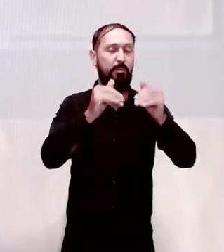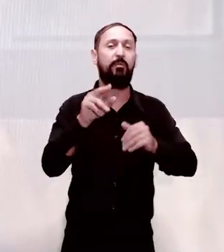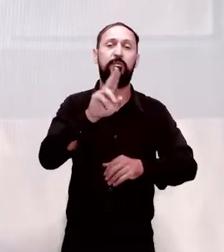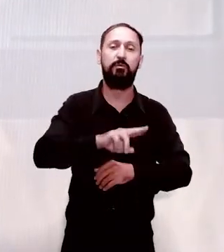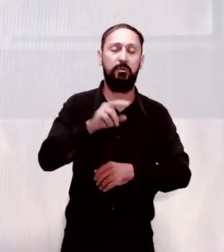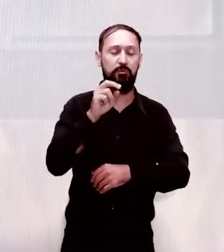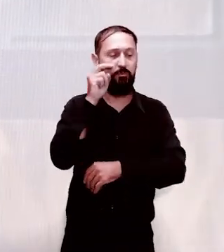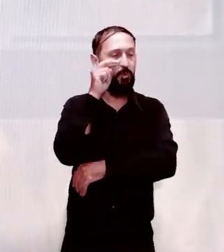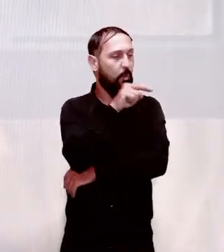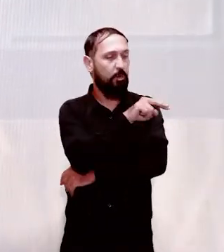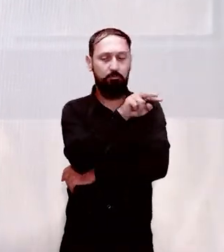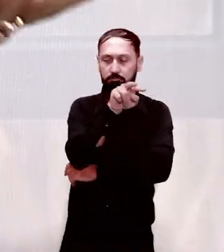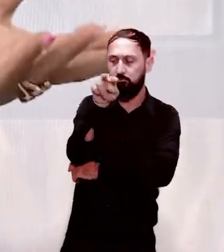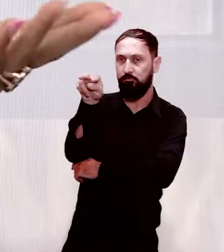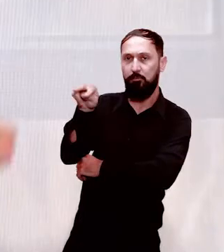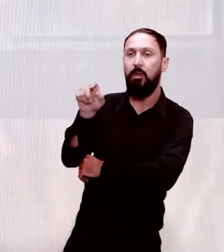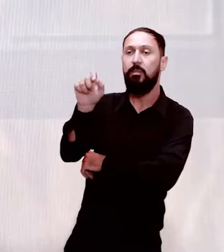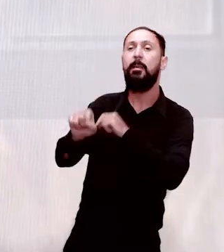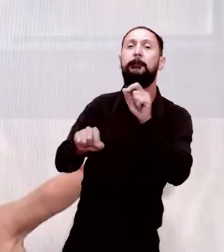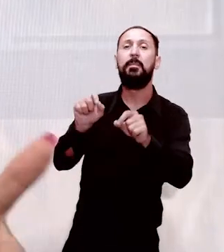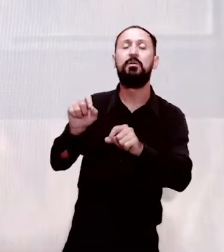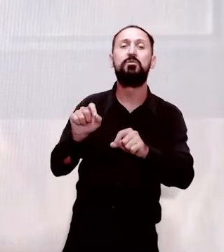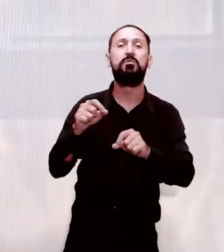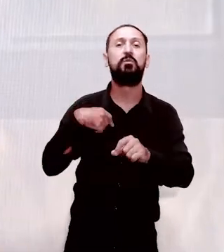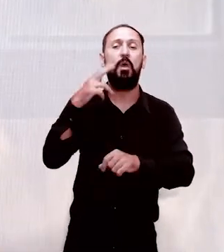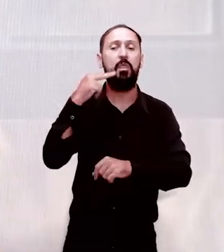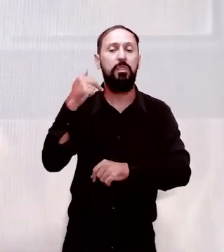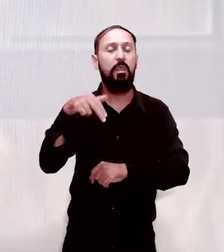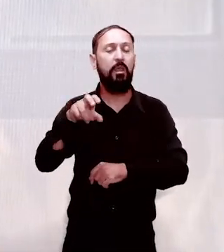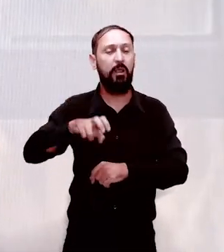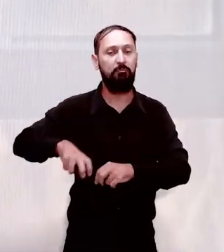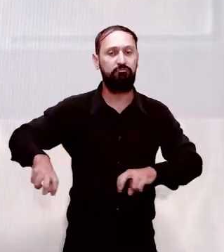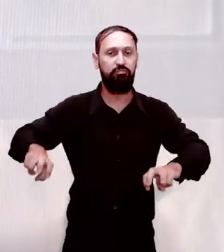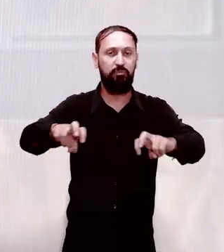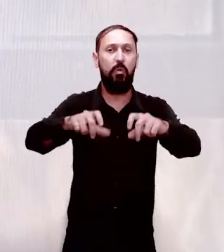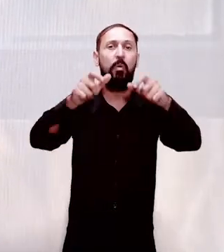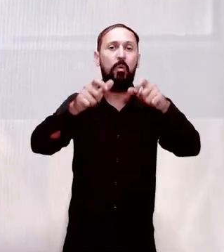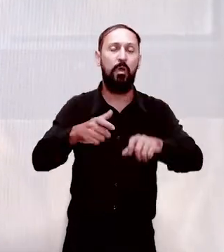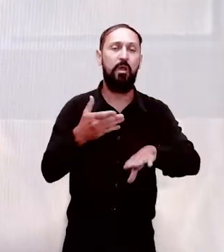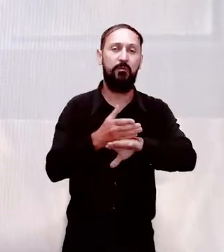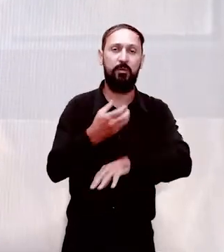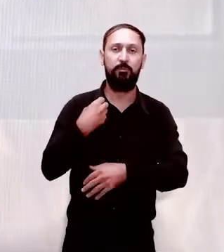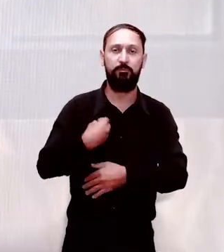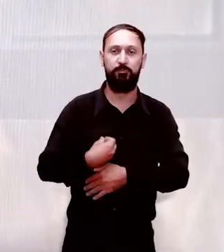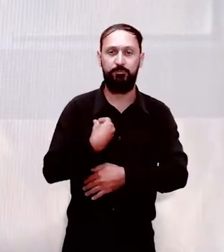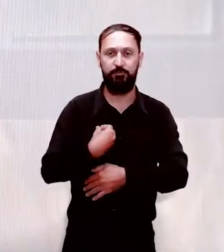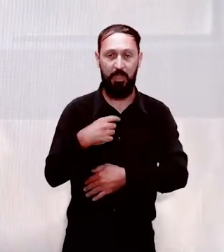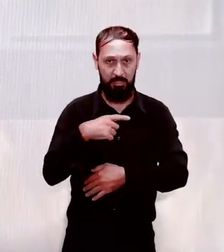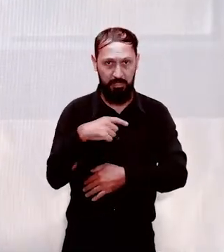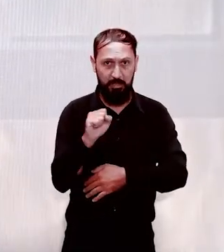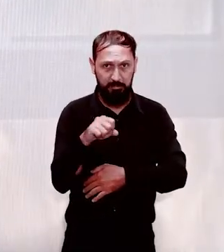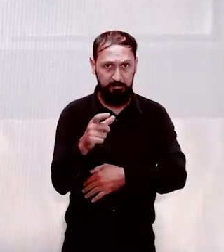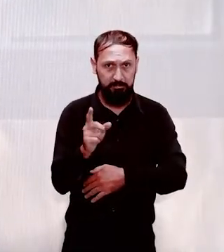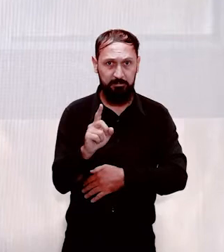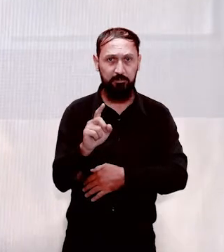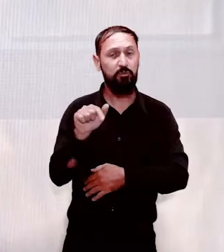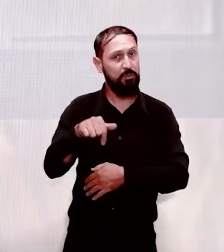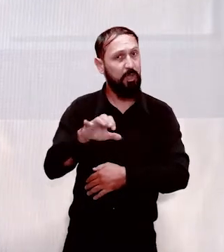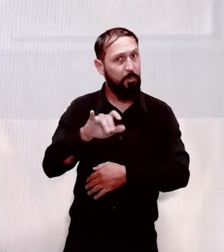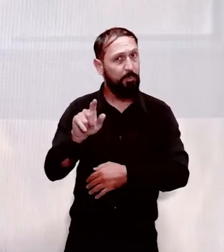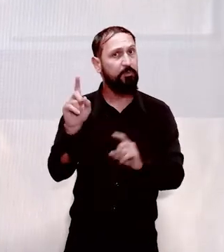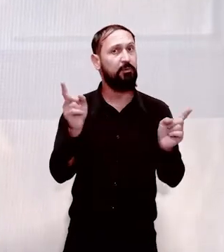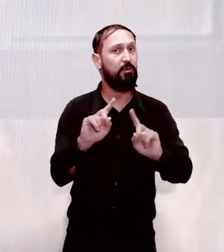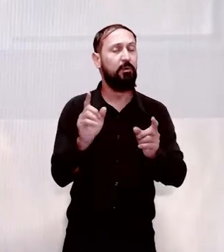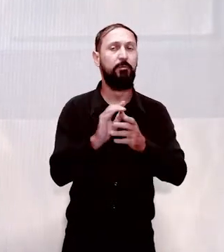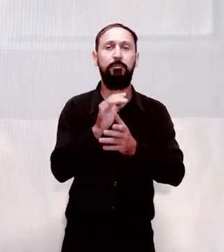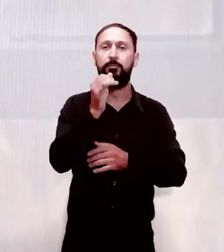algo para você ocupar, é só olhar e verificar se tem pessoas negras onde ela está. Os espaços que ela frequenta, tem pessoas negras? Não estou dizendo